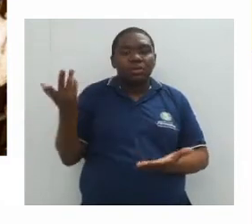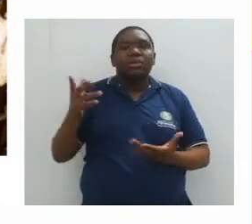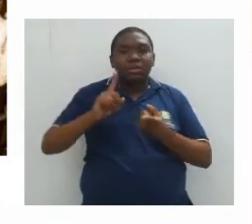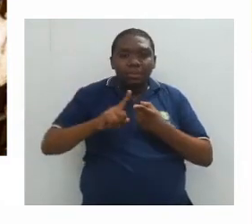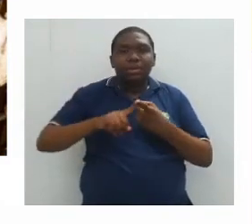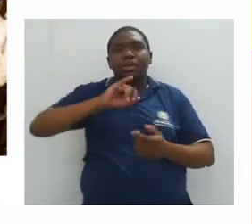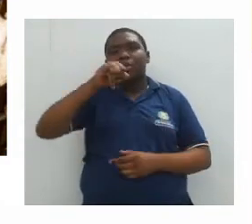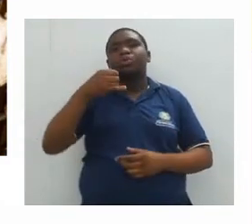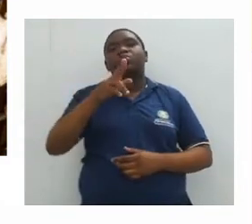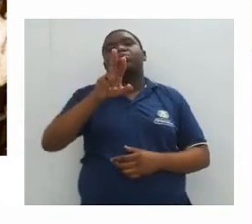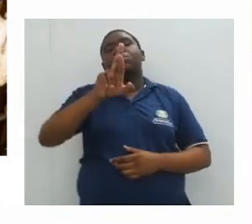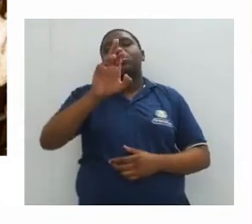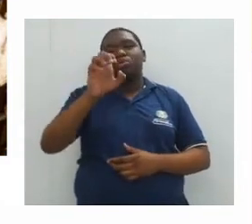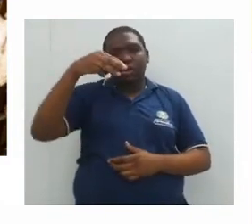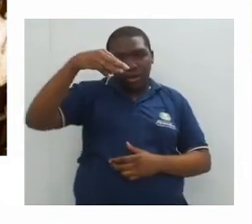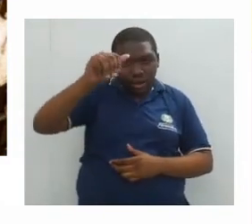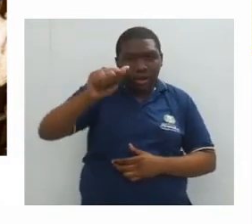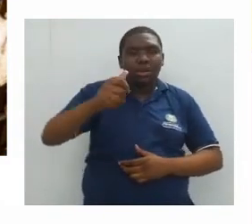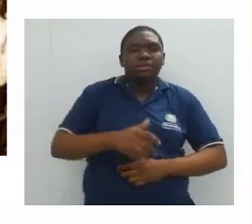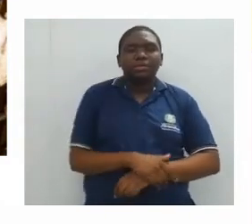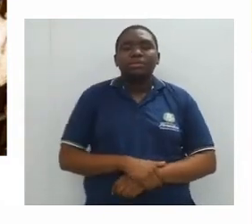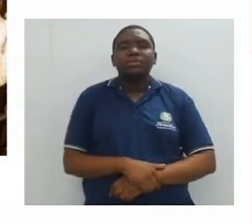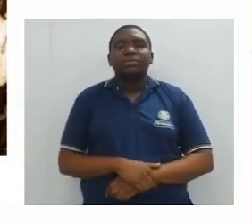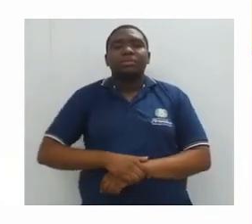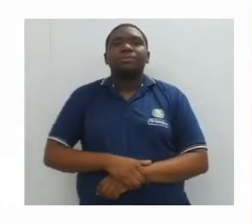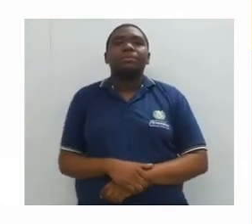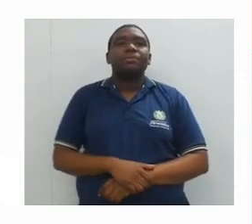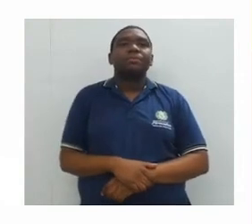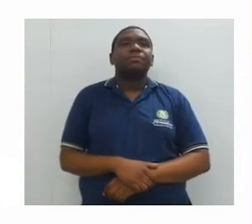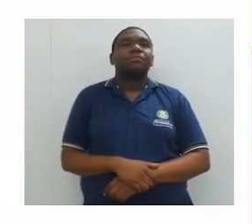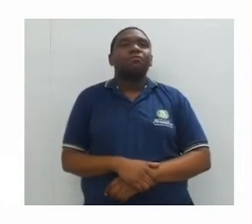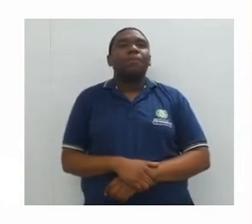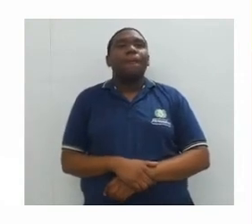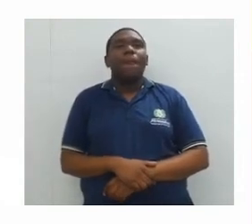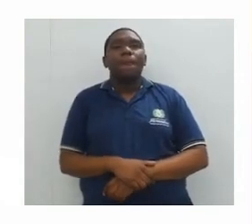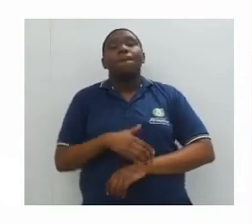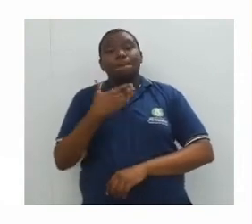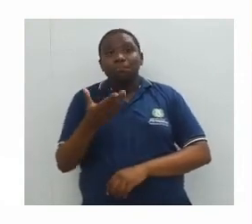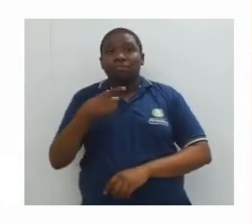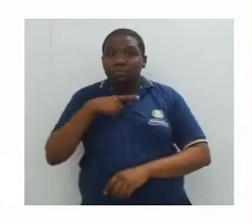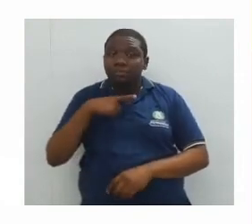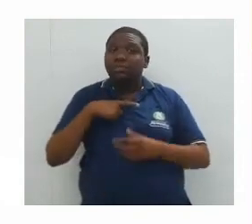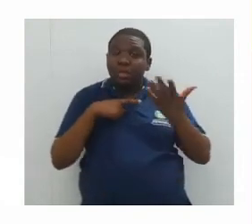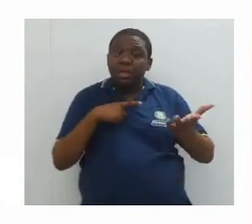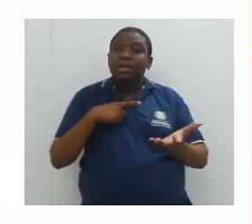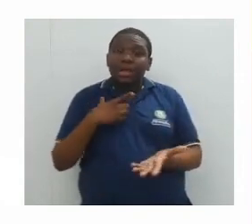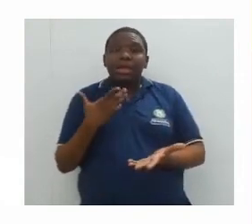caboclos, associado à Jurema sagrada. E aí a gente tem um exemplo, certo, que